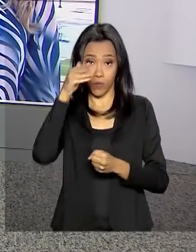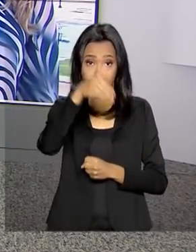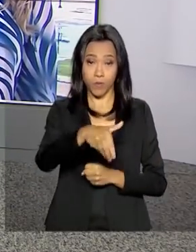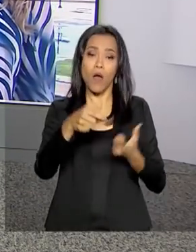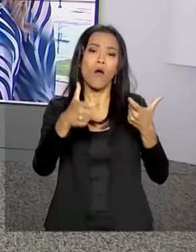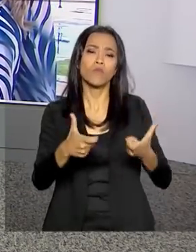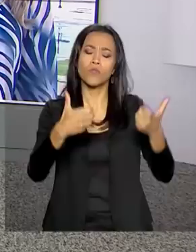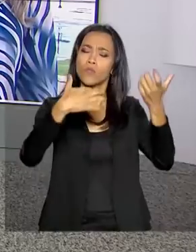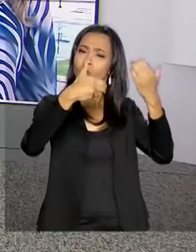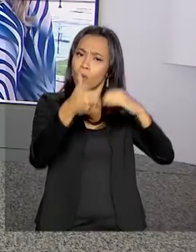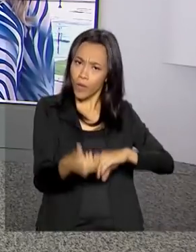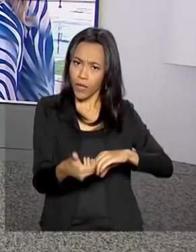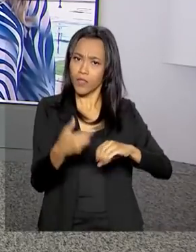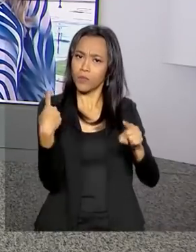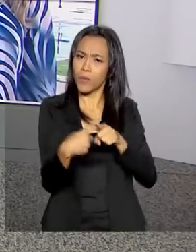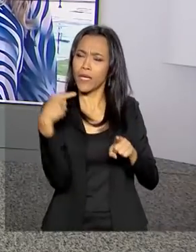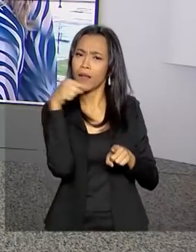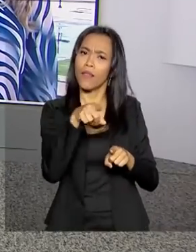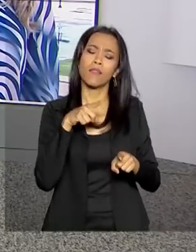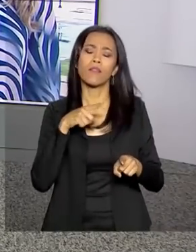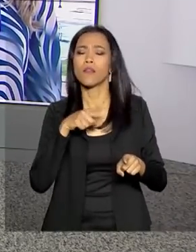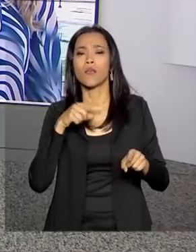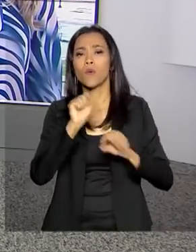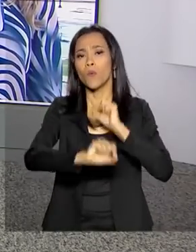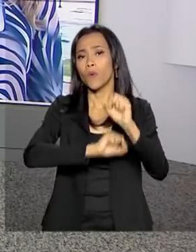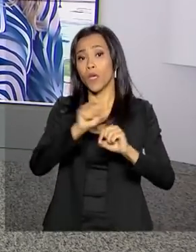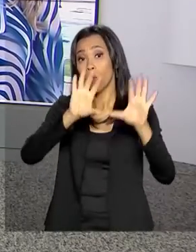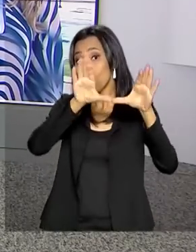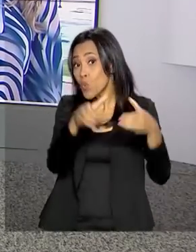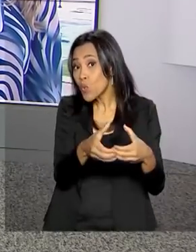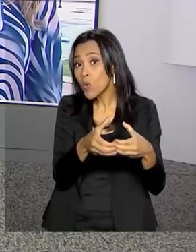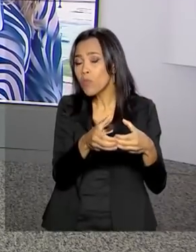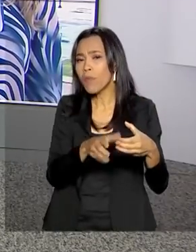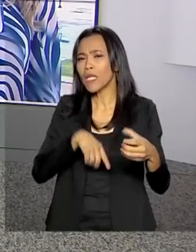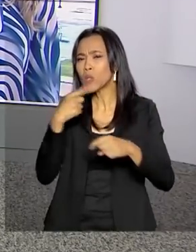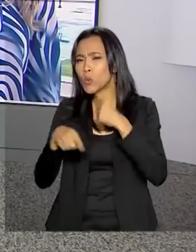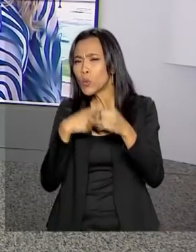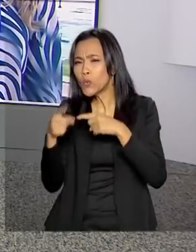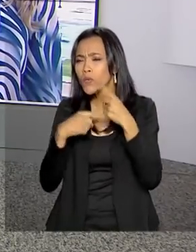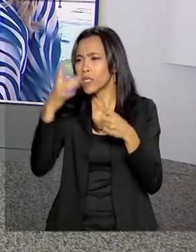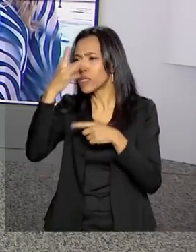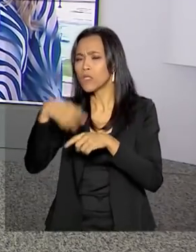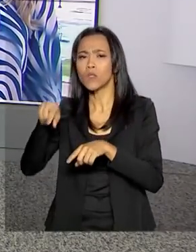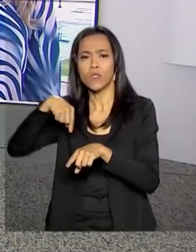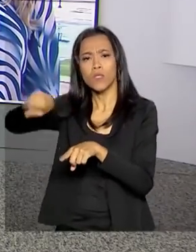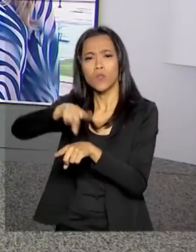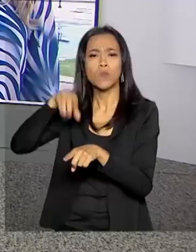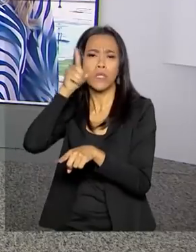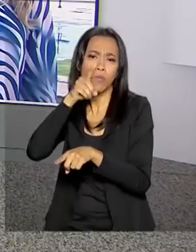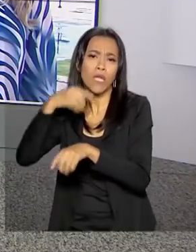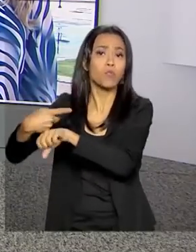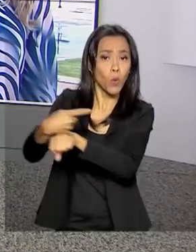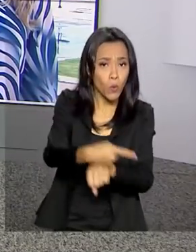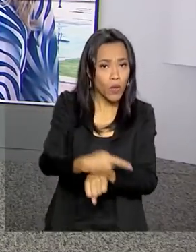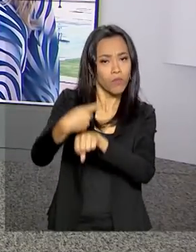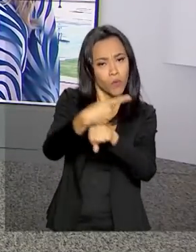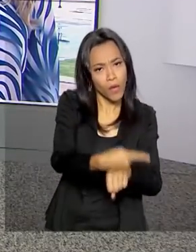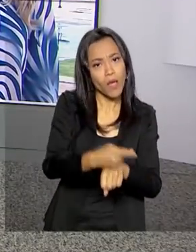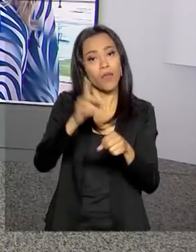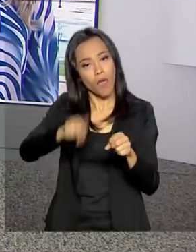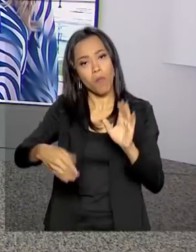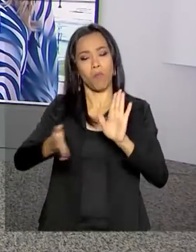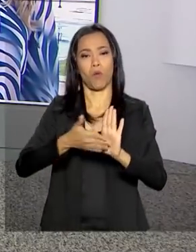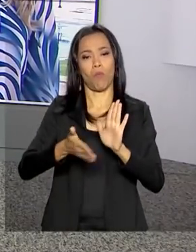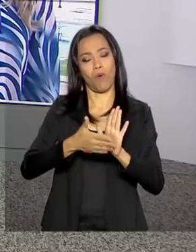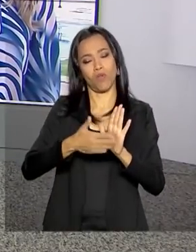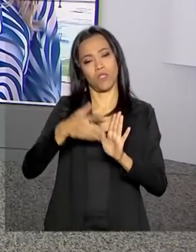porque a equipe econômica vai montar um gabinete de plantão para tirar dúvidas dos deputados sobre a proposta da nova previdência que está sendo analisada por